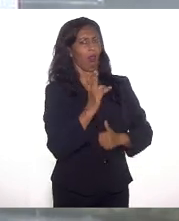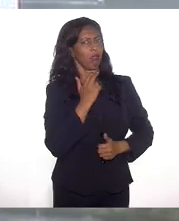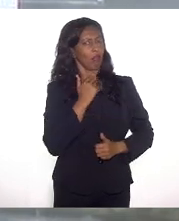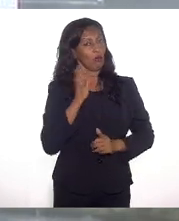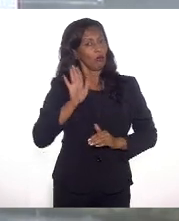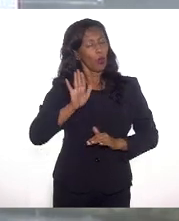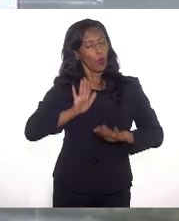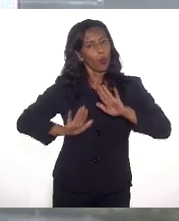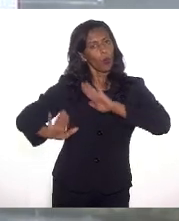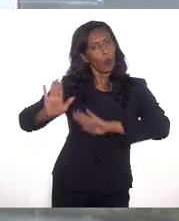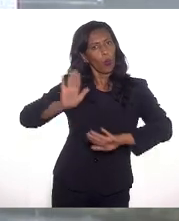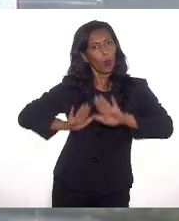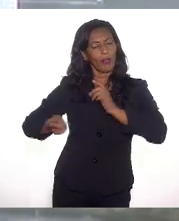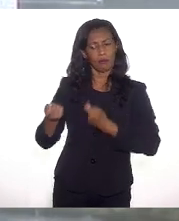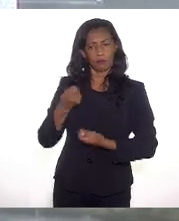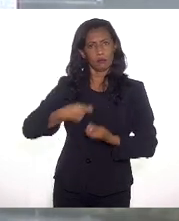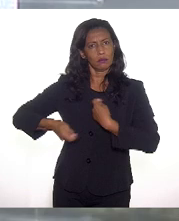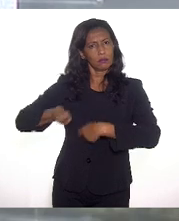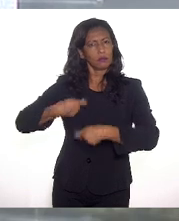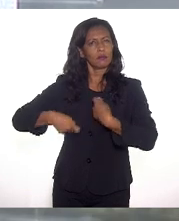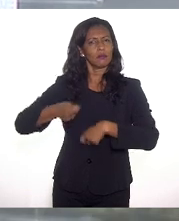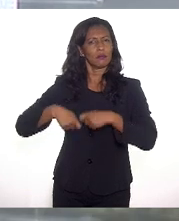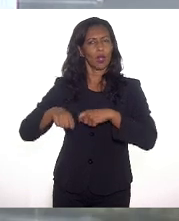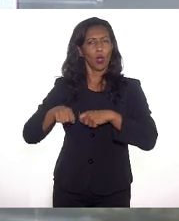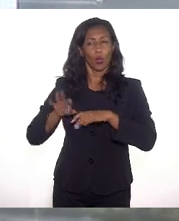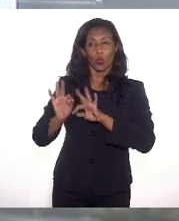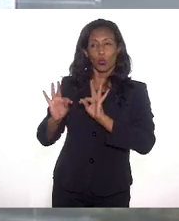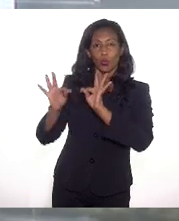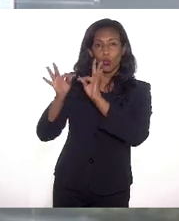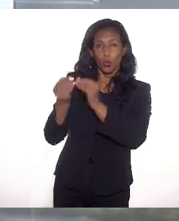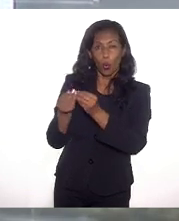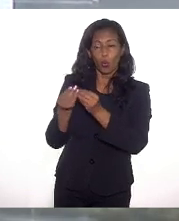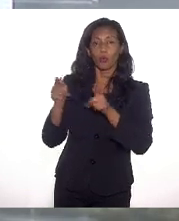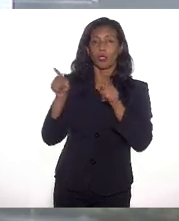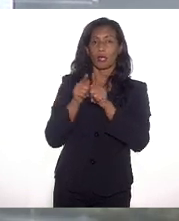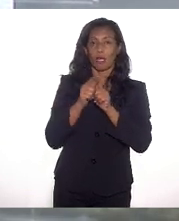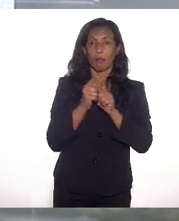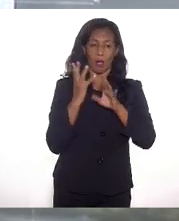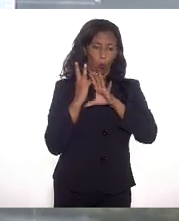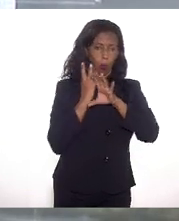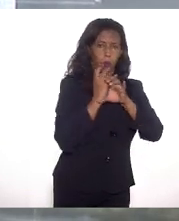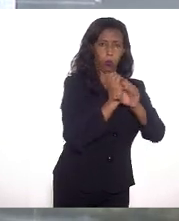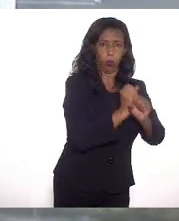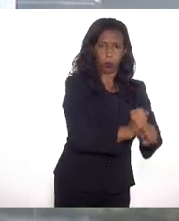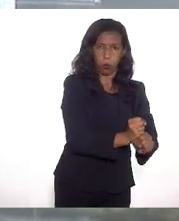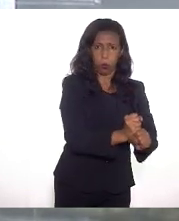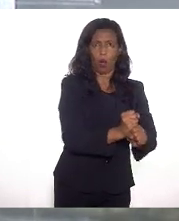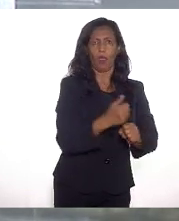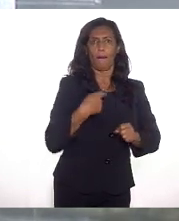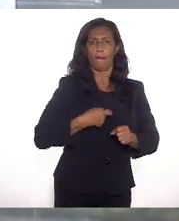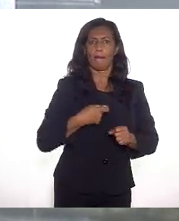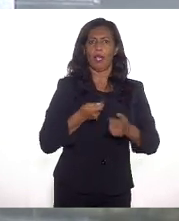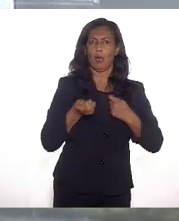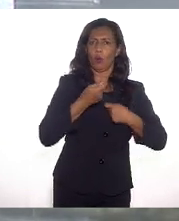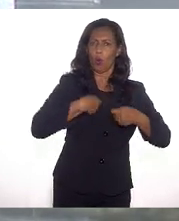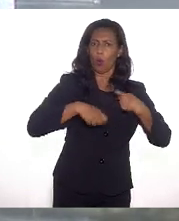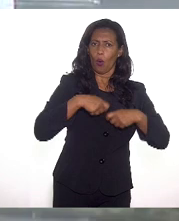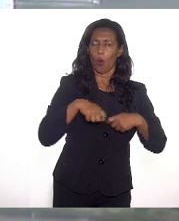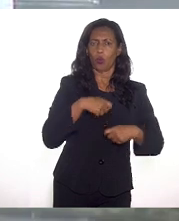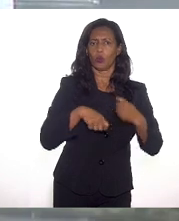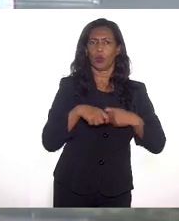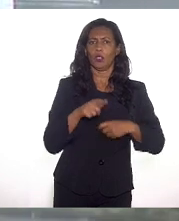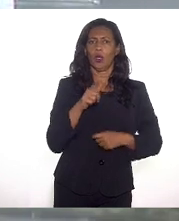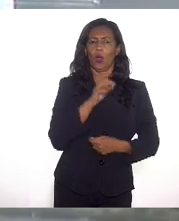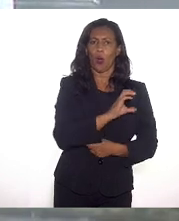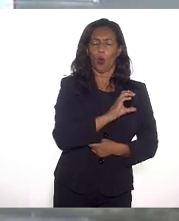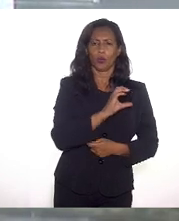um cuidado administrativo e todo um cuidado com a prestação de contas, tocado pela nossa controladoria geral, que